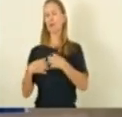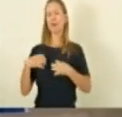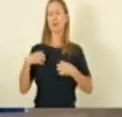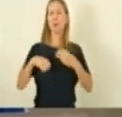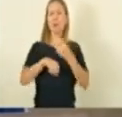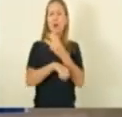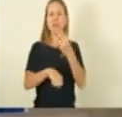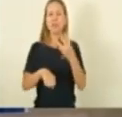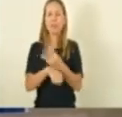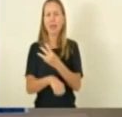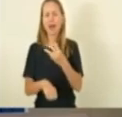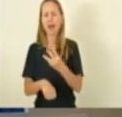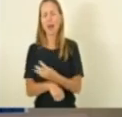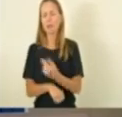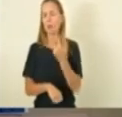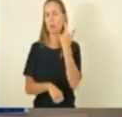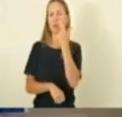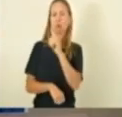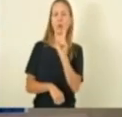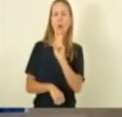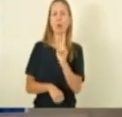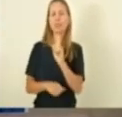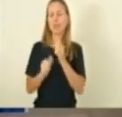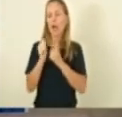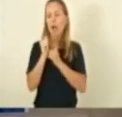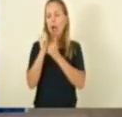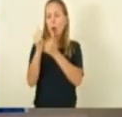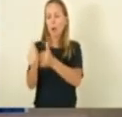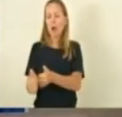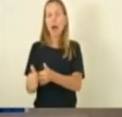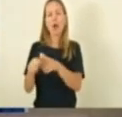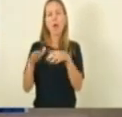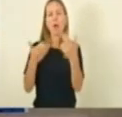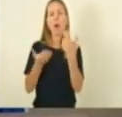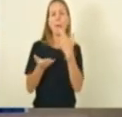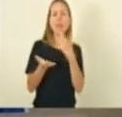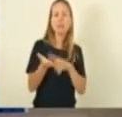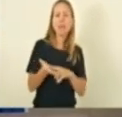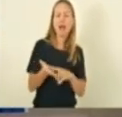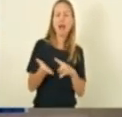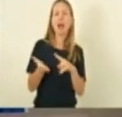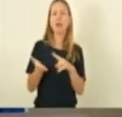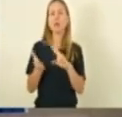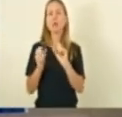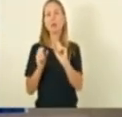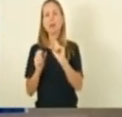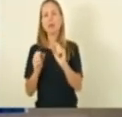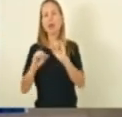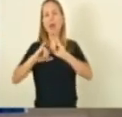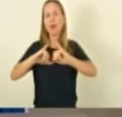não sei mais o que, e você não consegue acompanhar e que mensagem, o que as pessoas estão publicando.